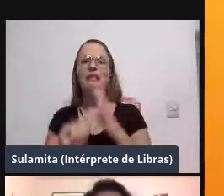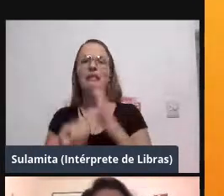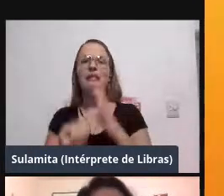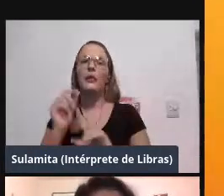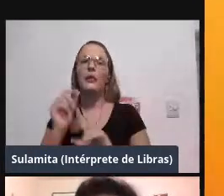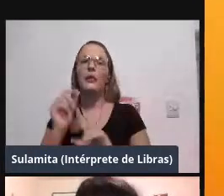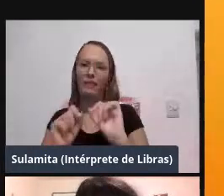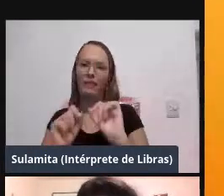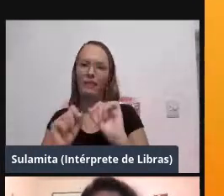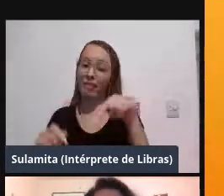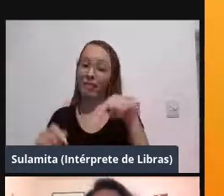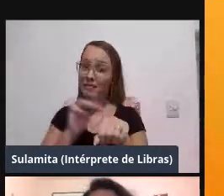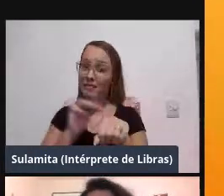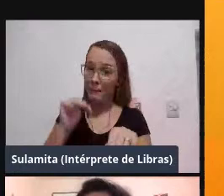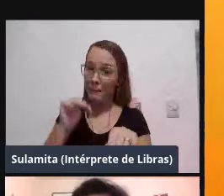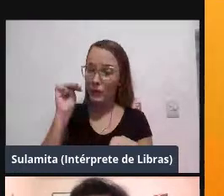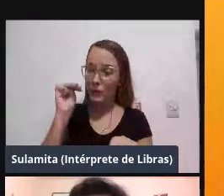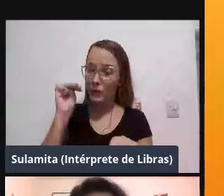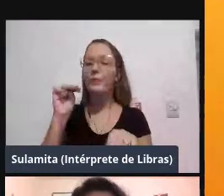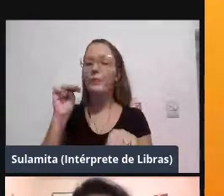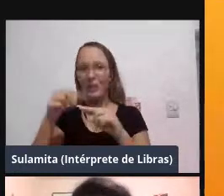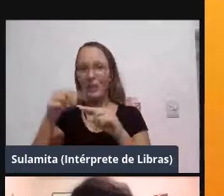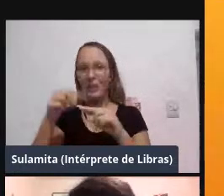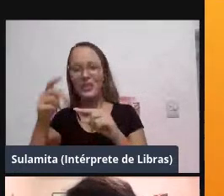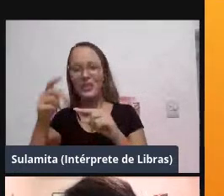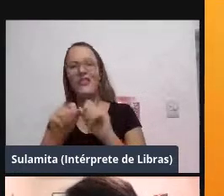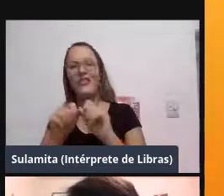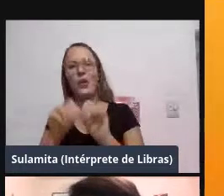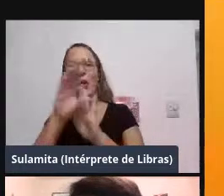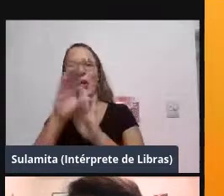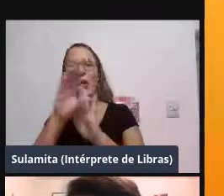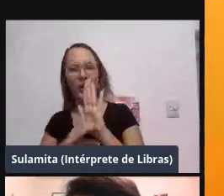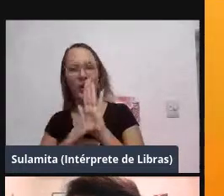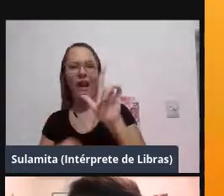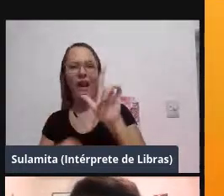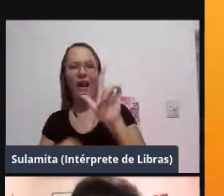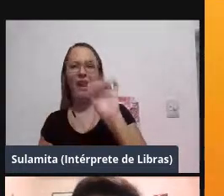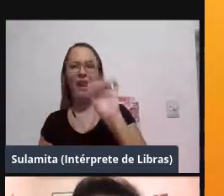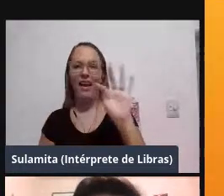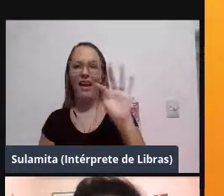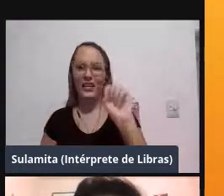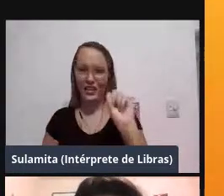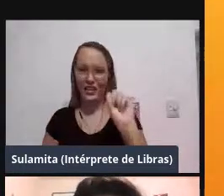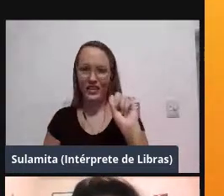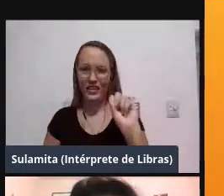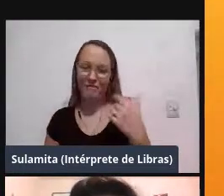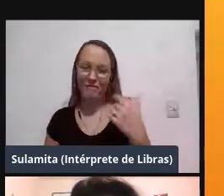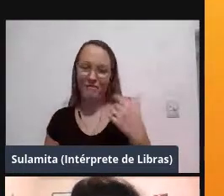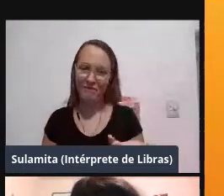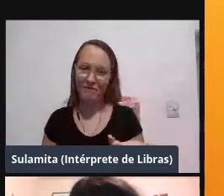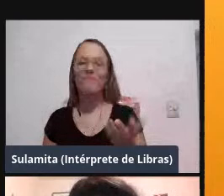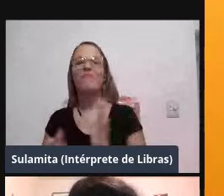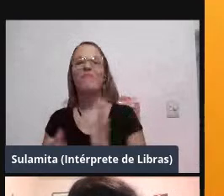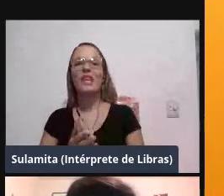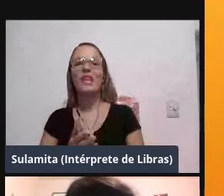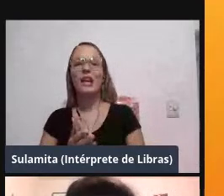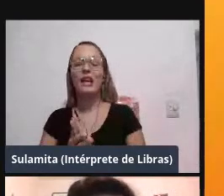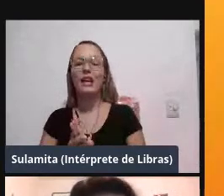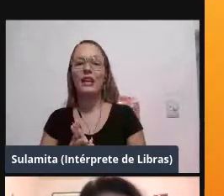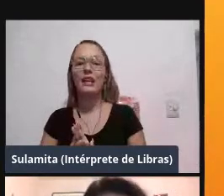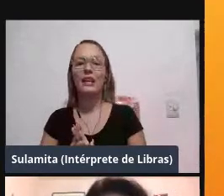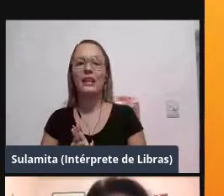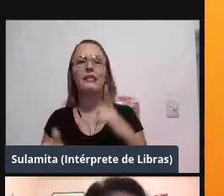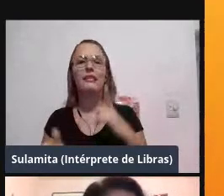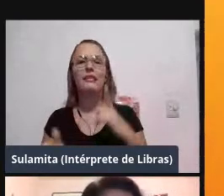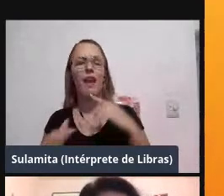uma ideia de como ainda, apesar do avanço, né, da expansão do tema, a gente encontrou cerca de 400 trabalhos que estão